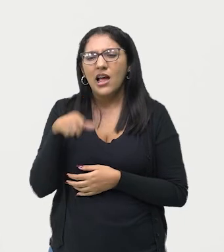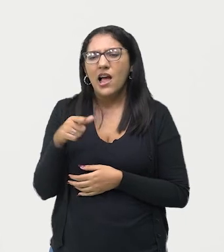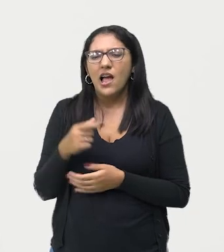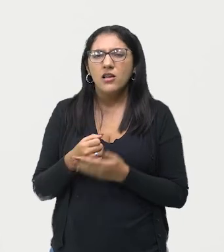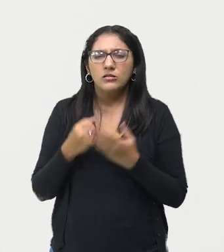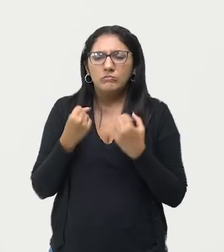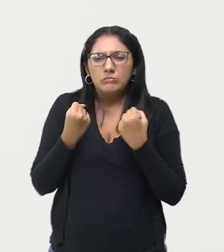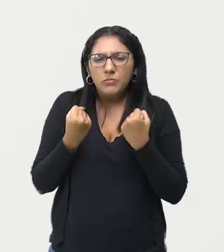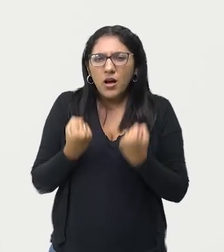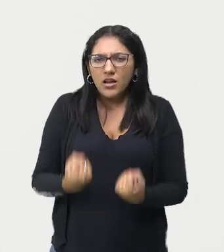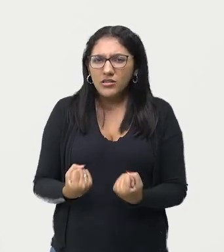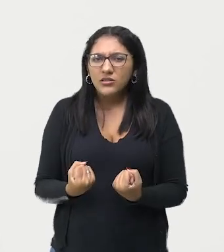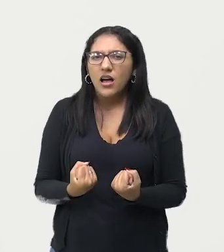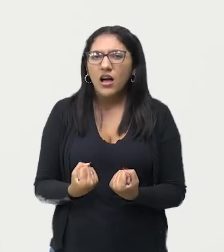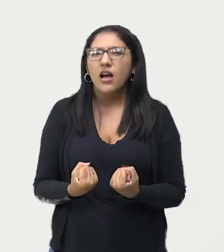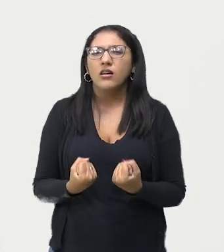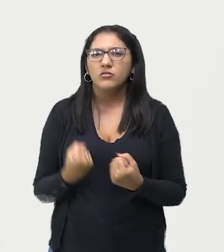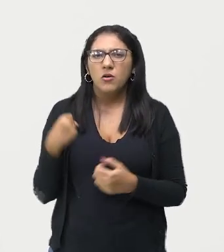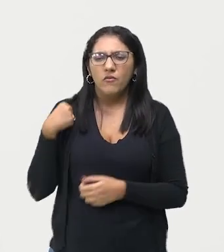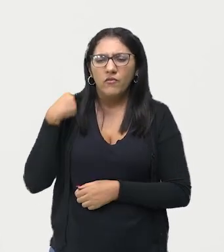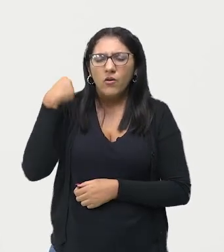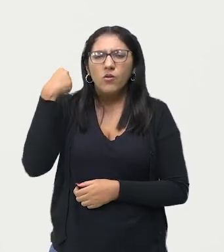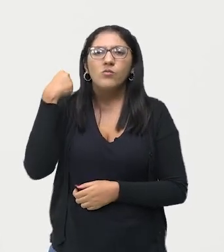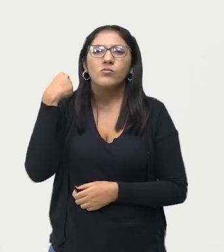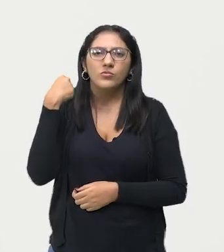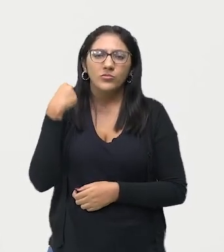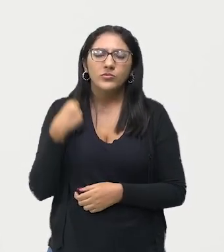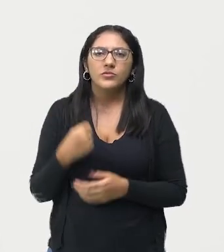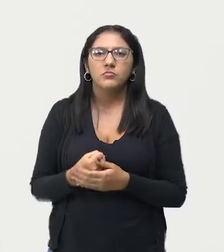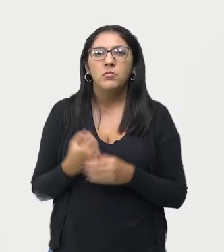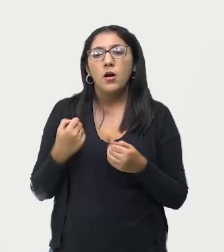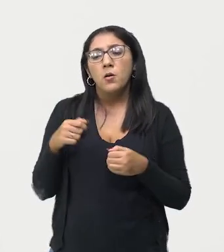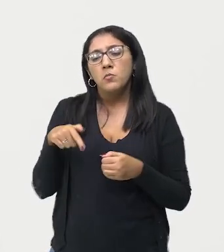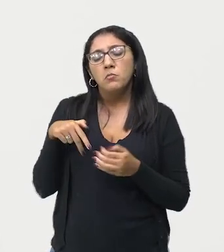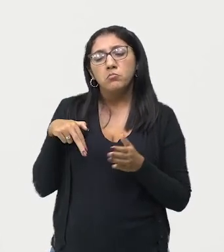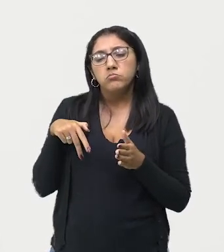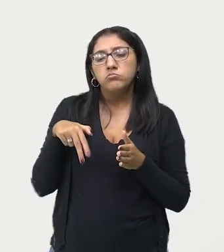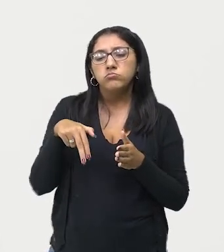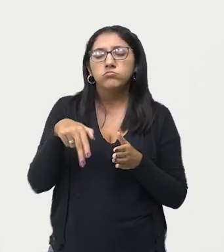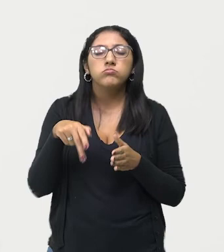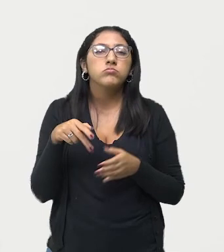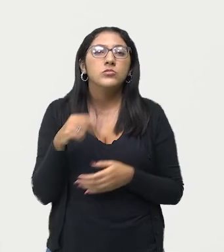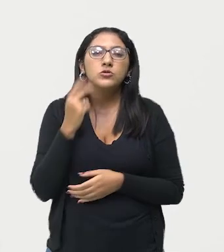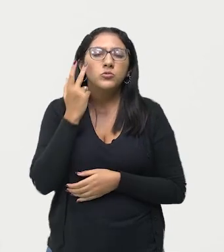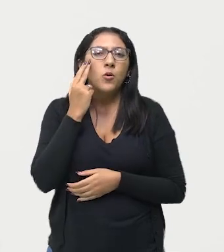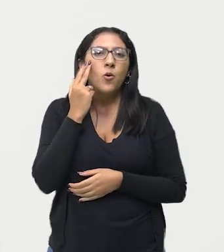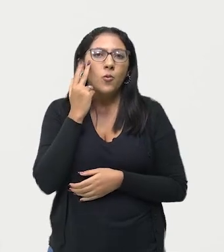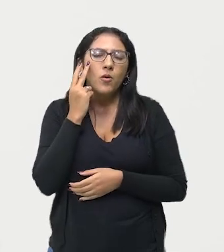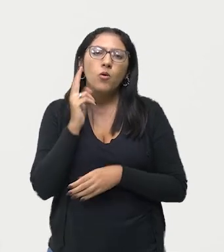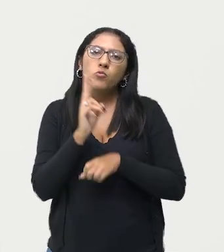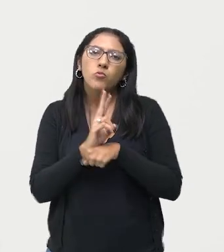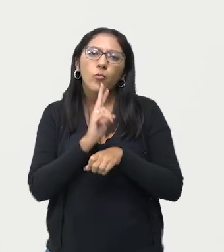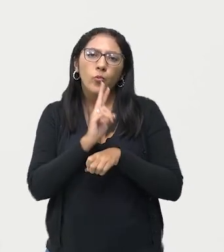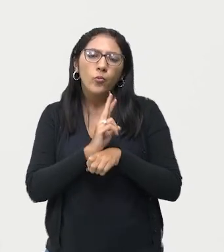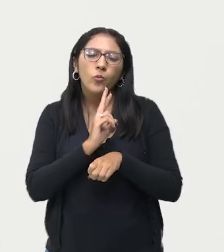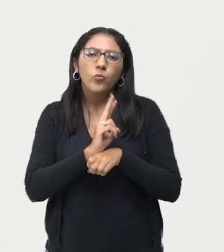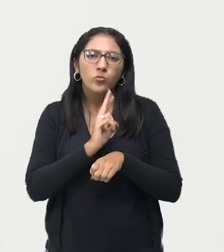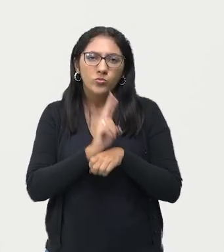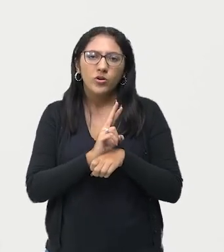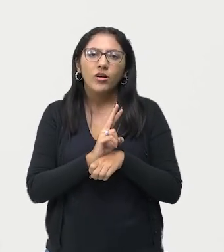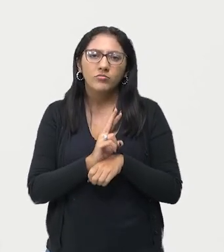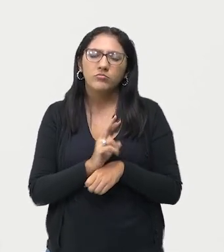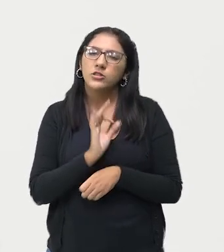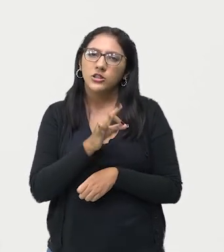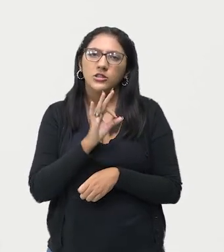pouco mais pesado, ele é mais forte, então ele segue a pé, ali protegendo o menino e guiando o burro,